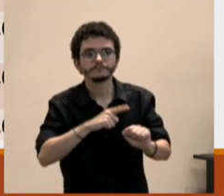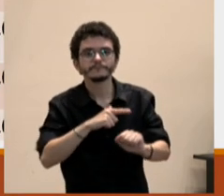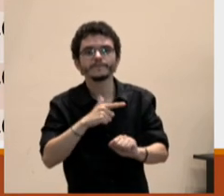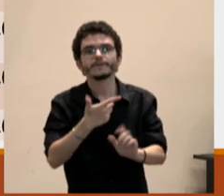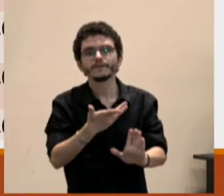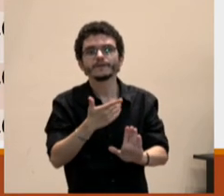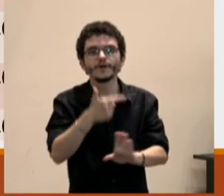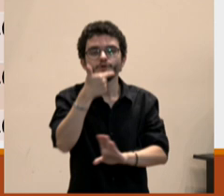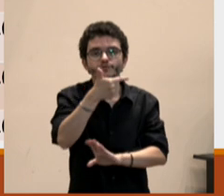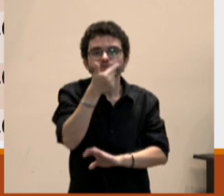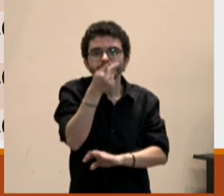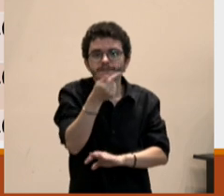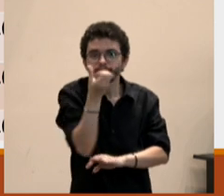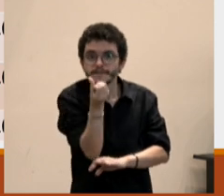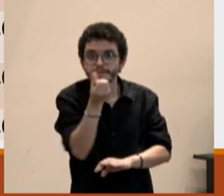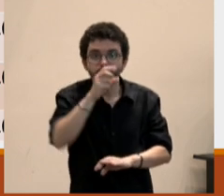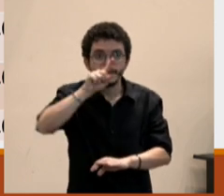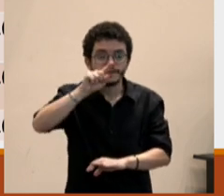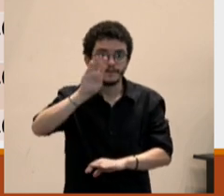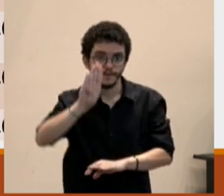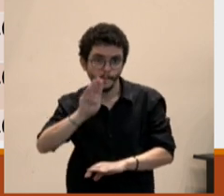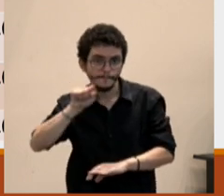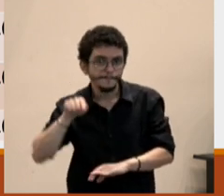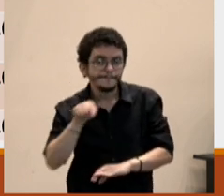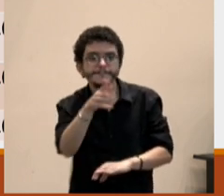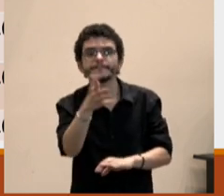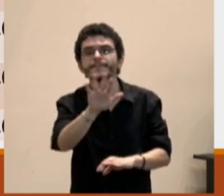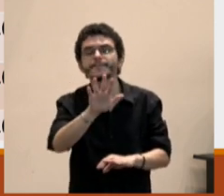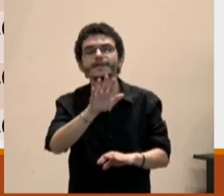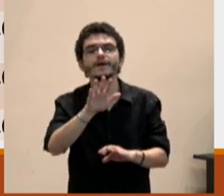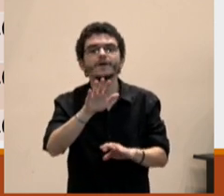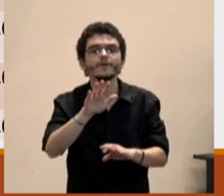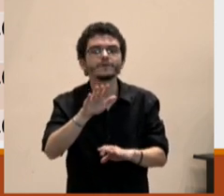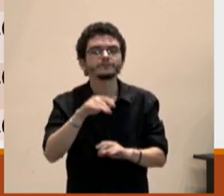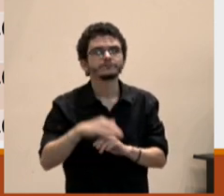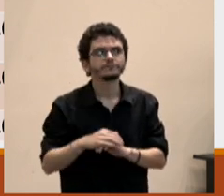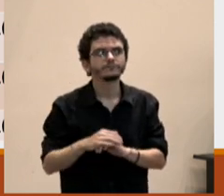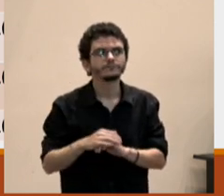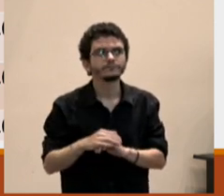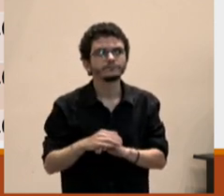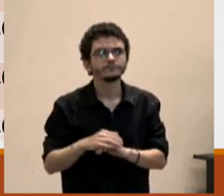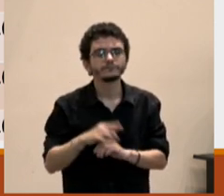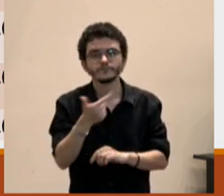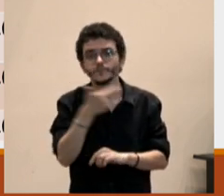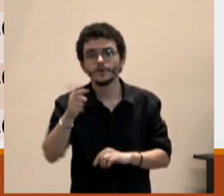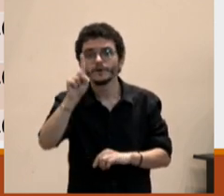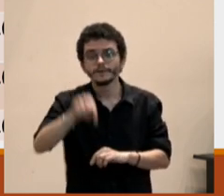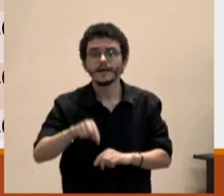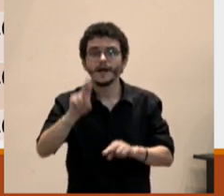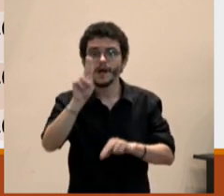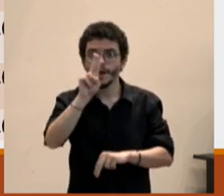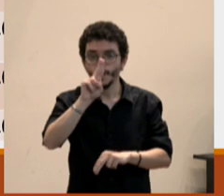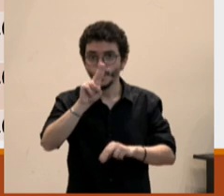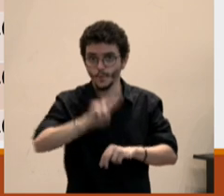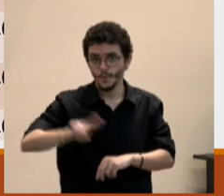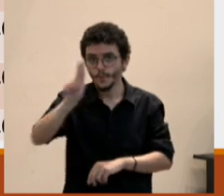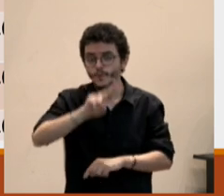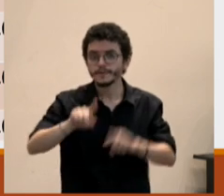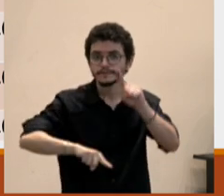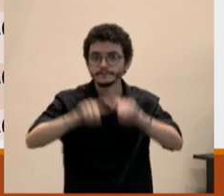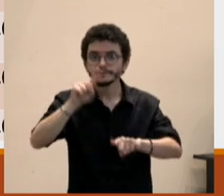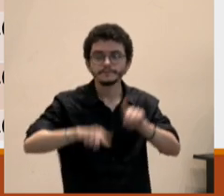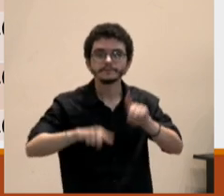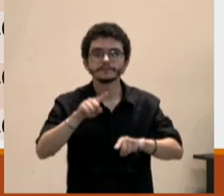de 2014, 2022. O outro é utilizar recursos da dívida ativa da